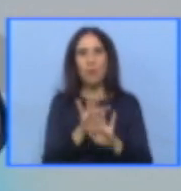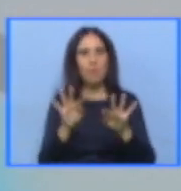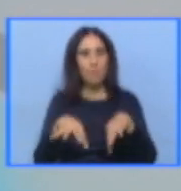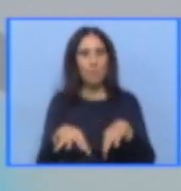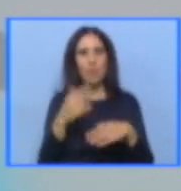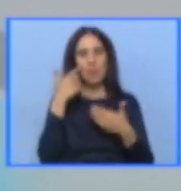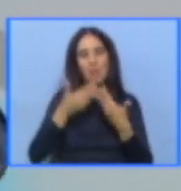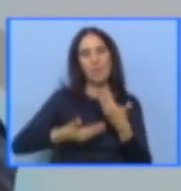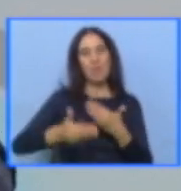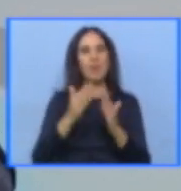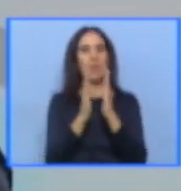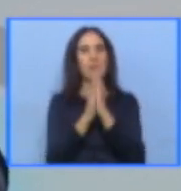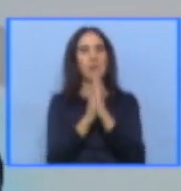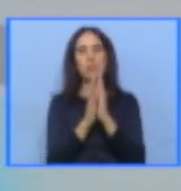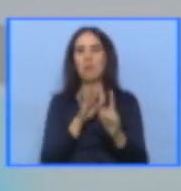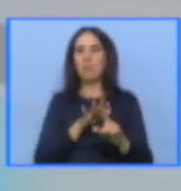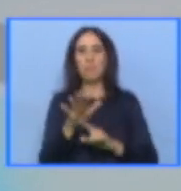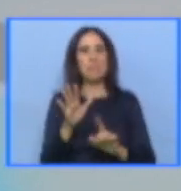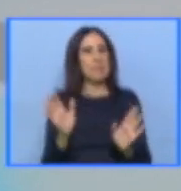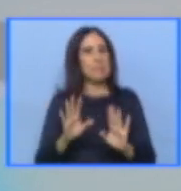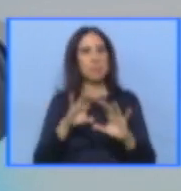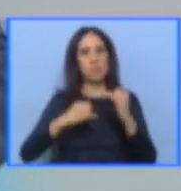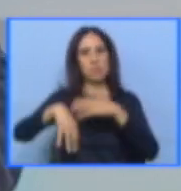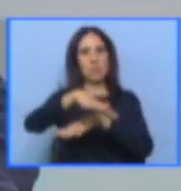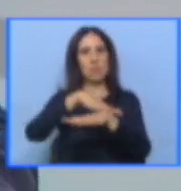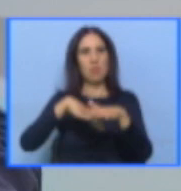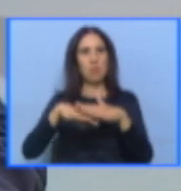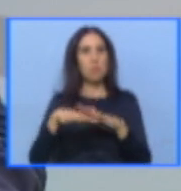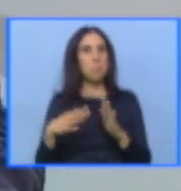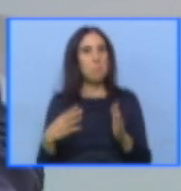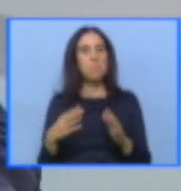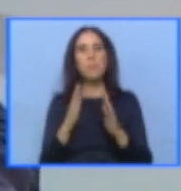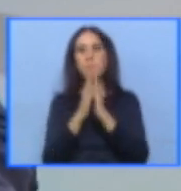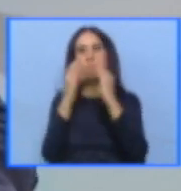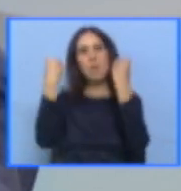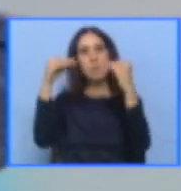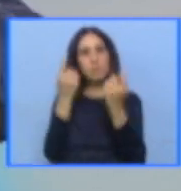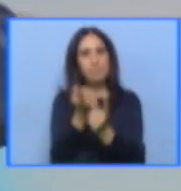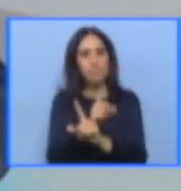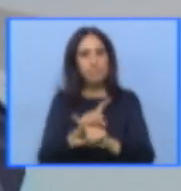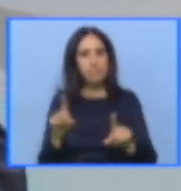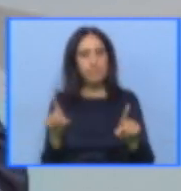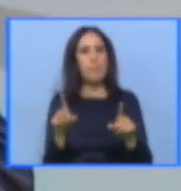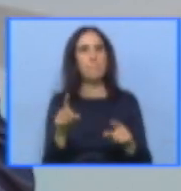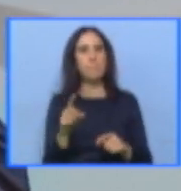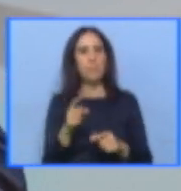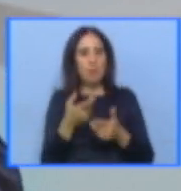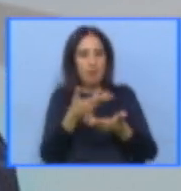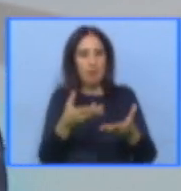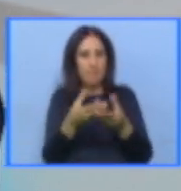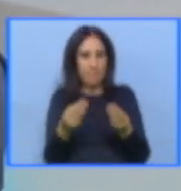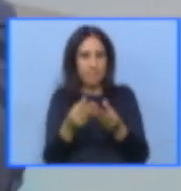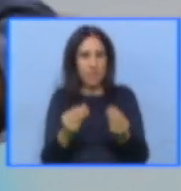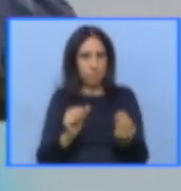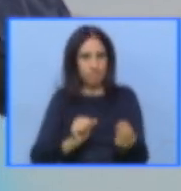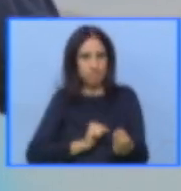partir de agora, a Igreja deixa de ter qualquer influência na sociedade, o ensino religioso é proibido, os bens são